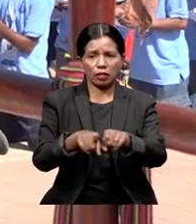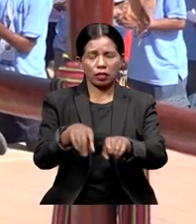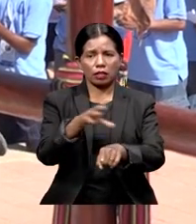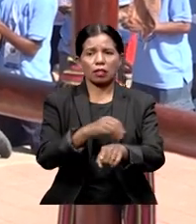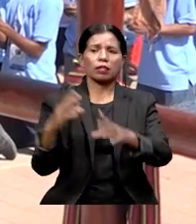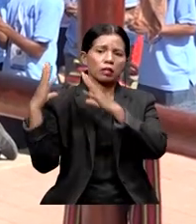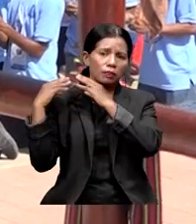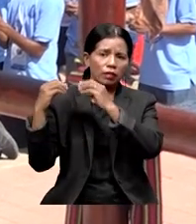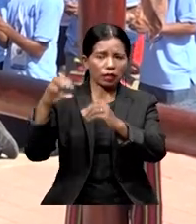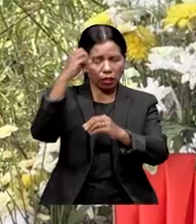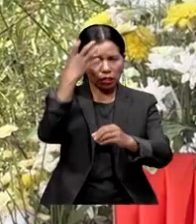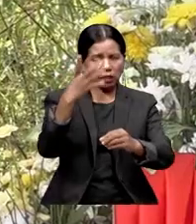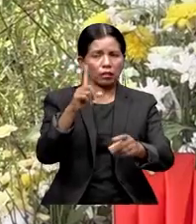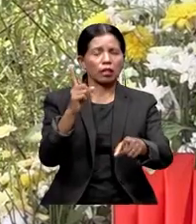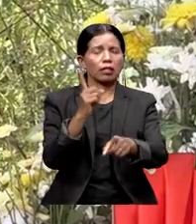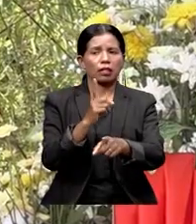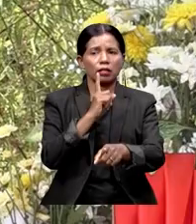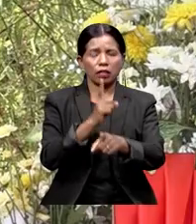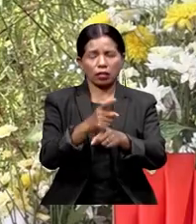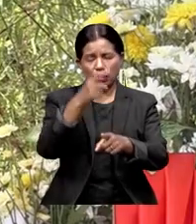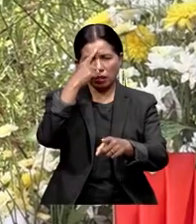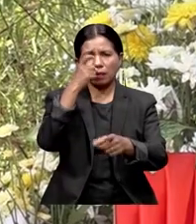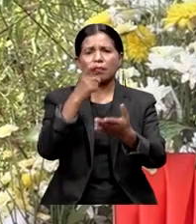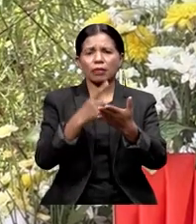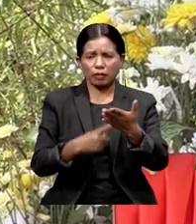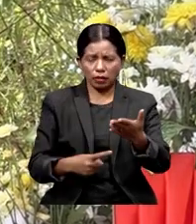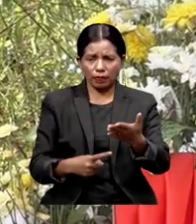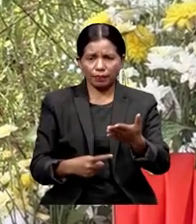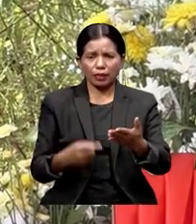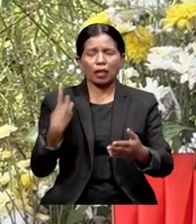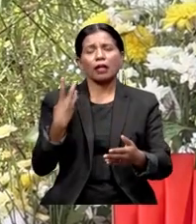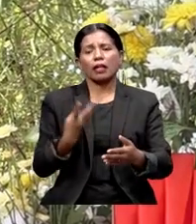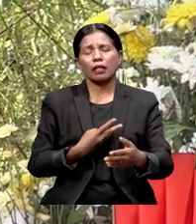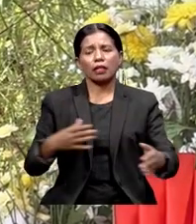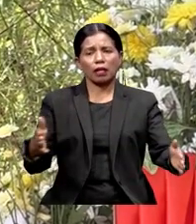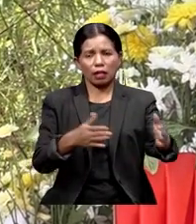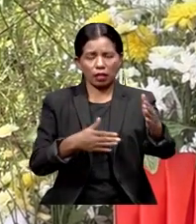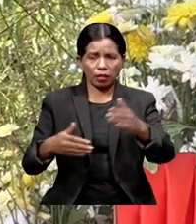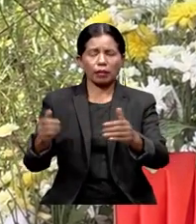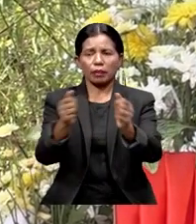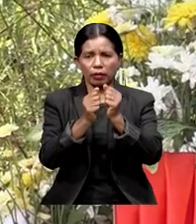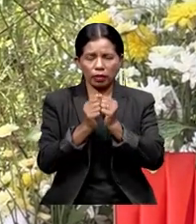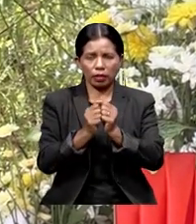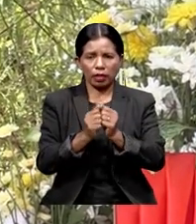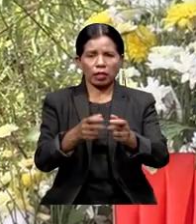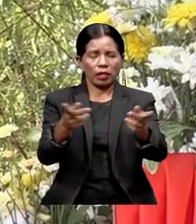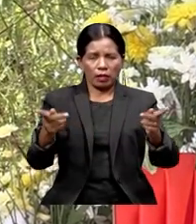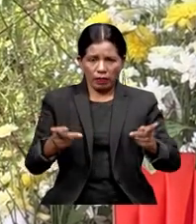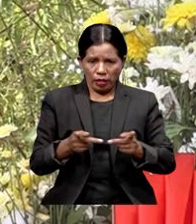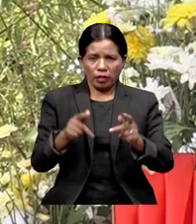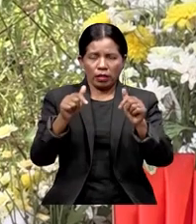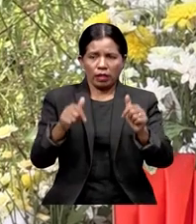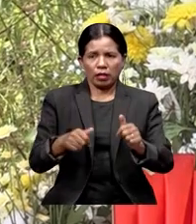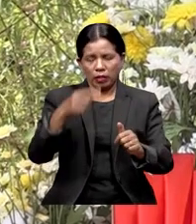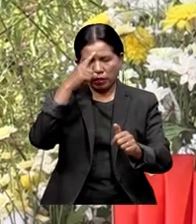experiência graça nian. Tamba sa, tamba ita ne libro malo, ira fata nidane,